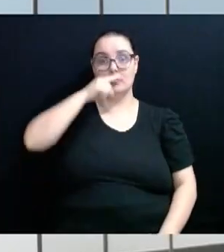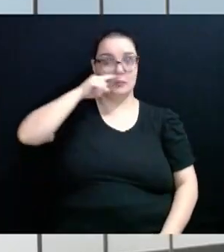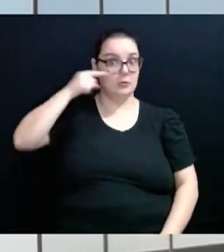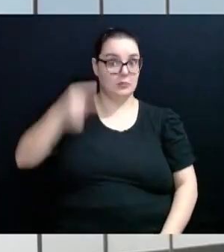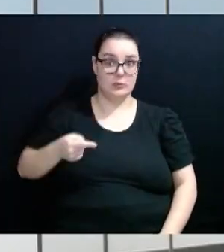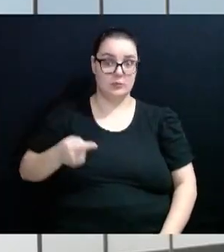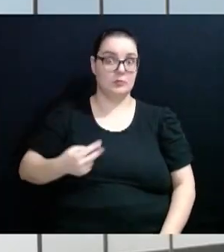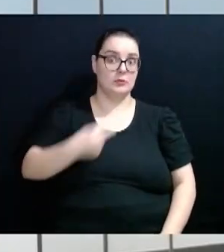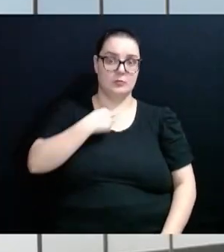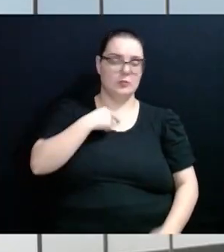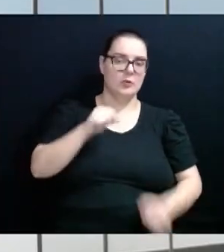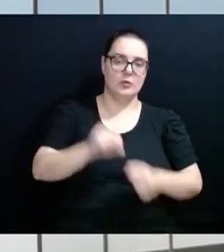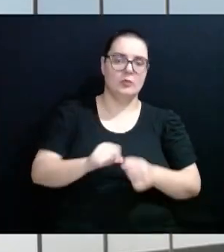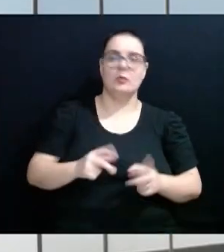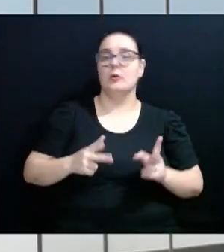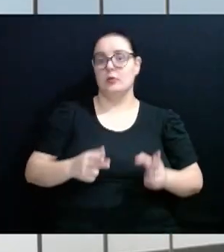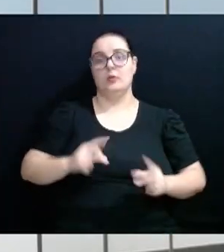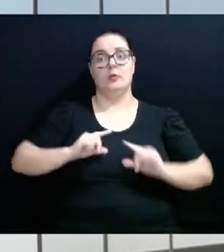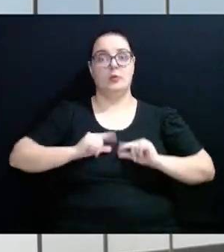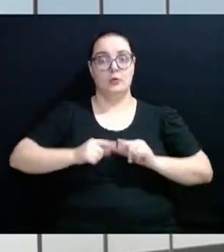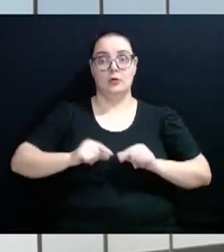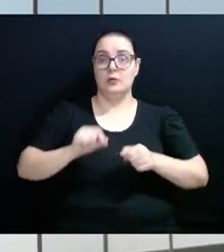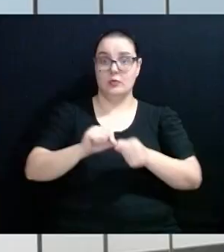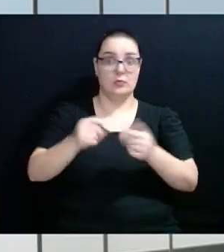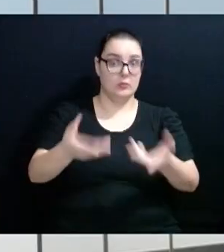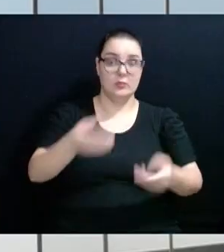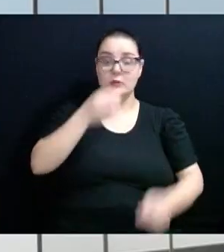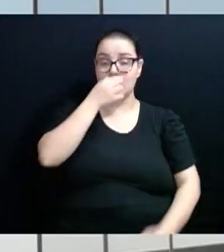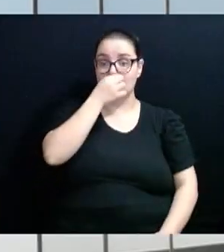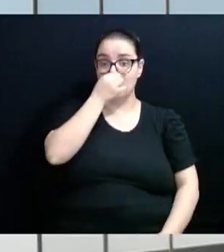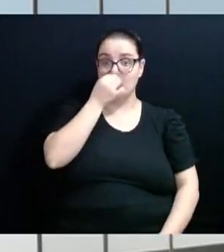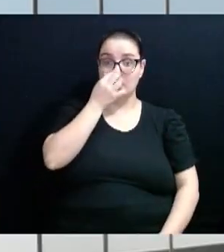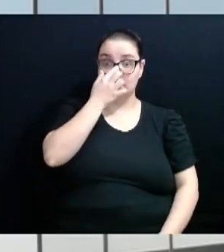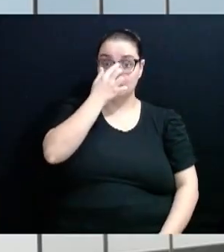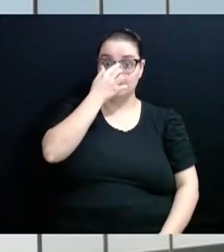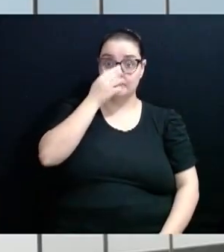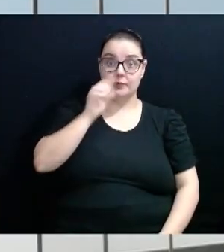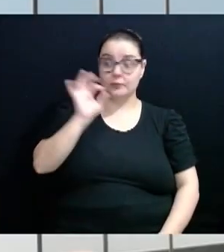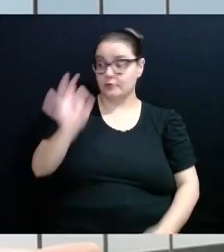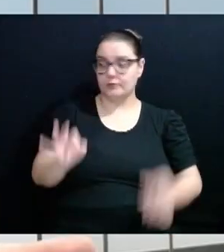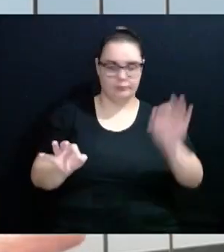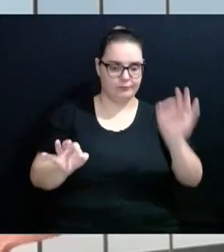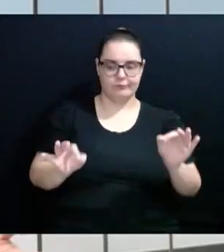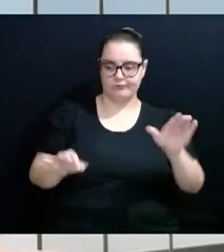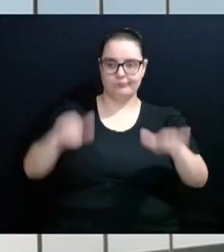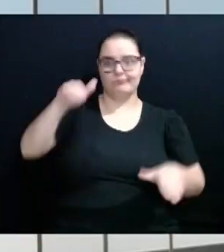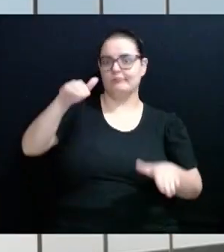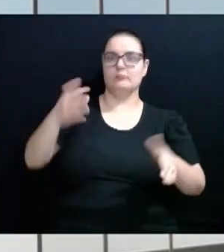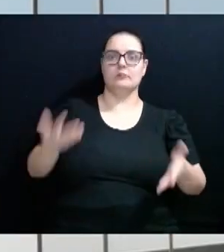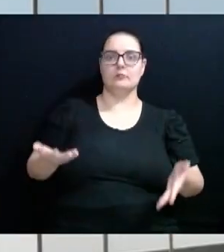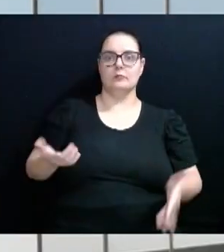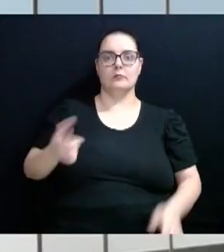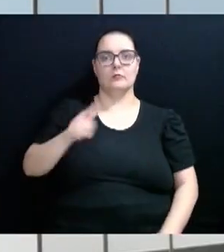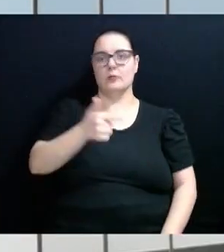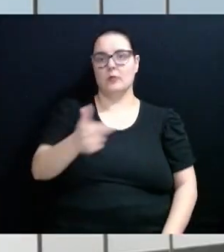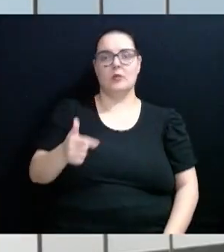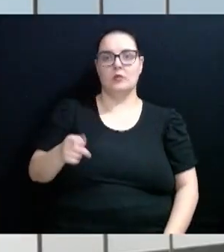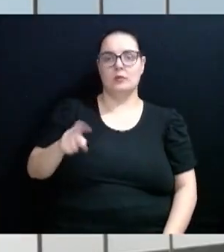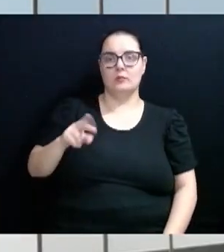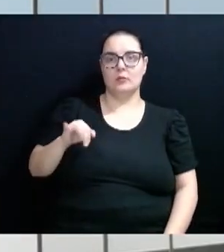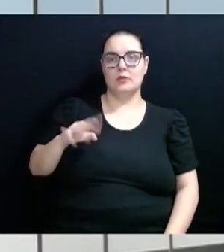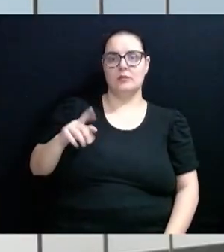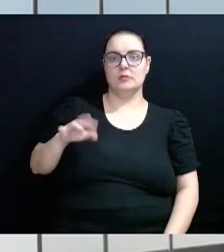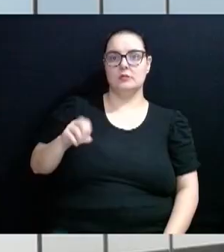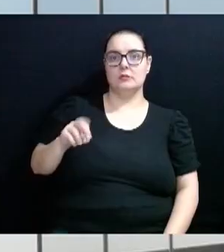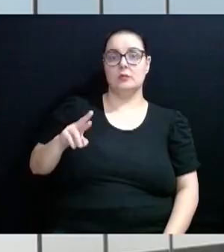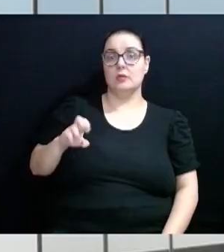como Israel está fazendo, que é desproporcional, não tem o princípio da reciprocidade. Evidentemente que o que